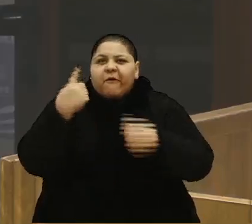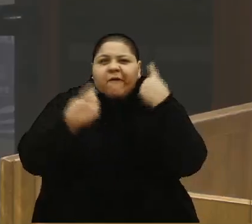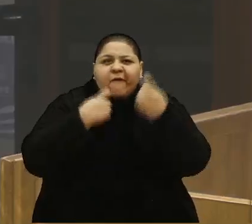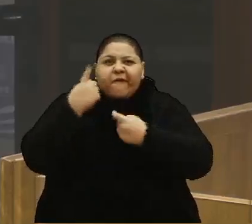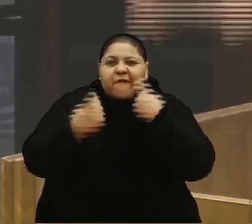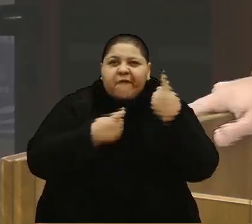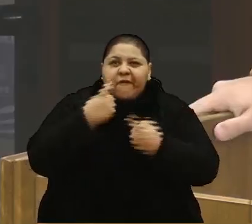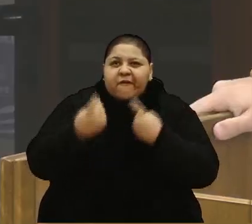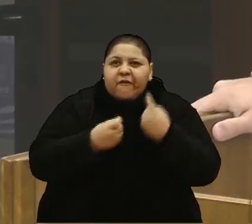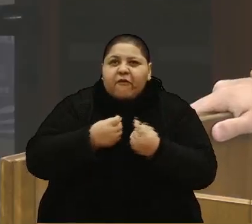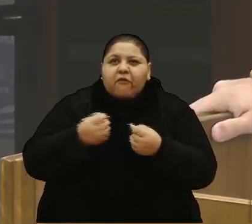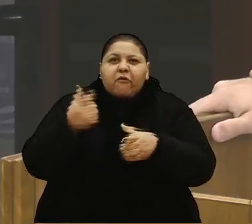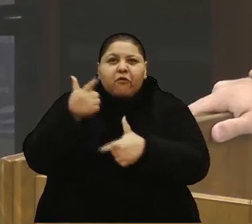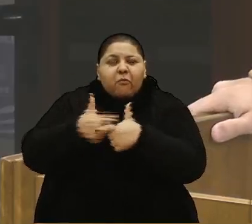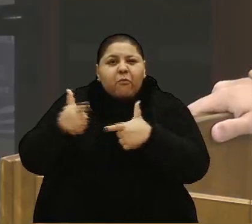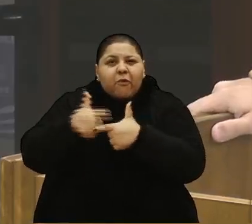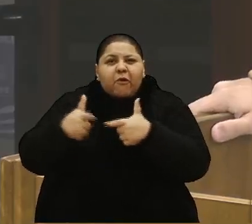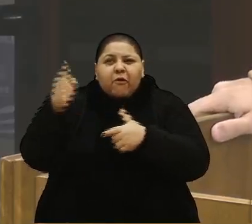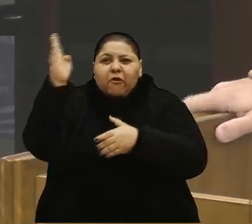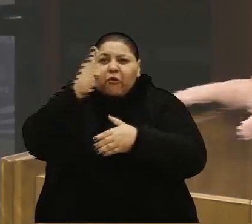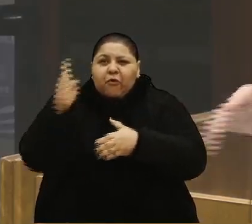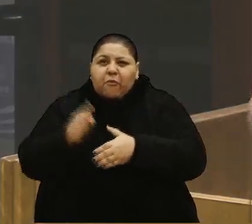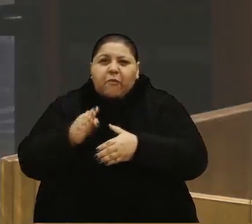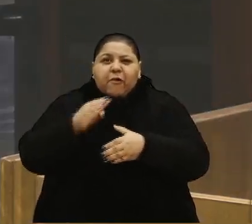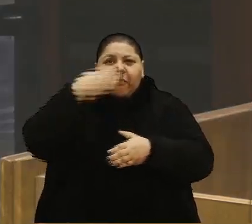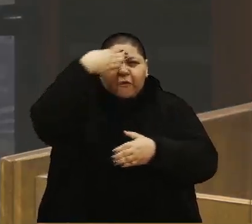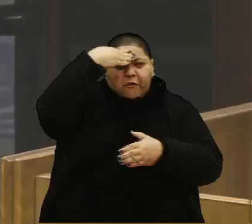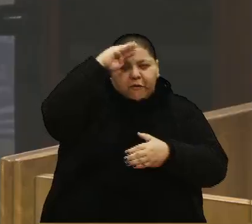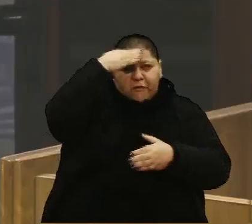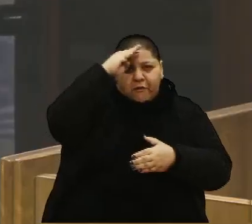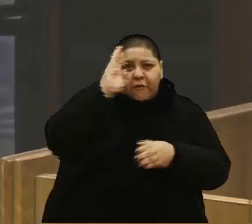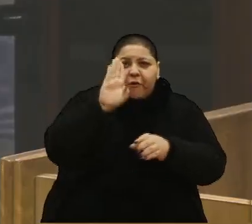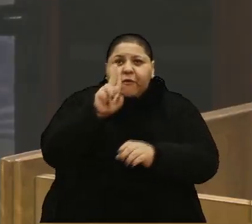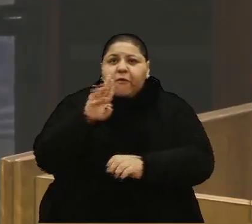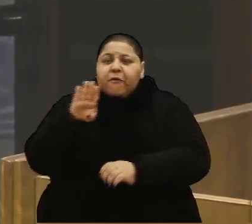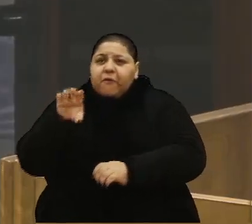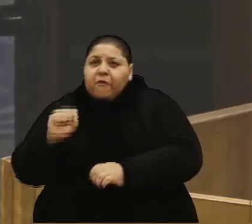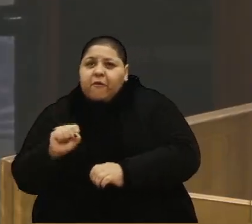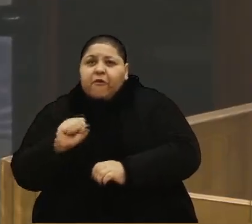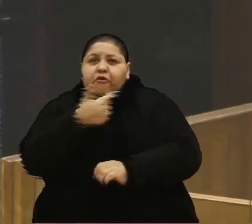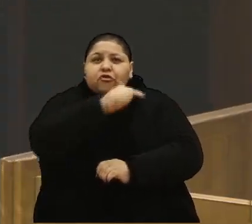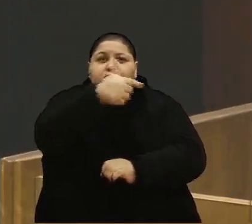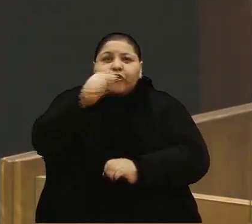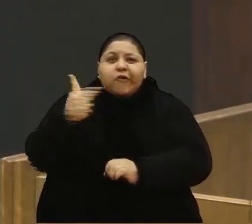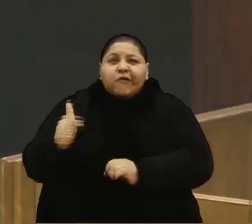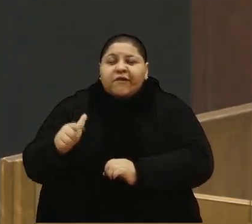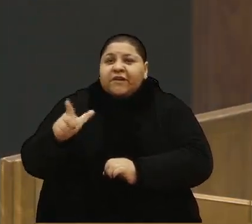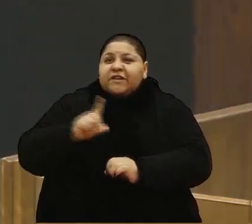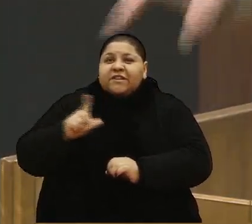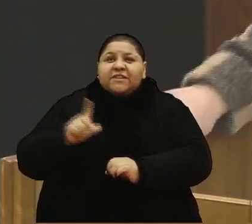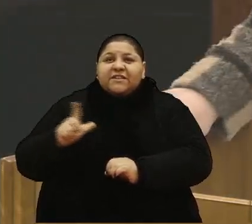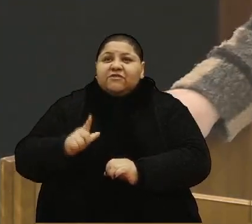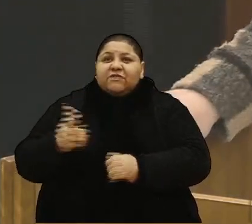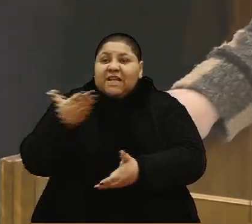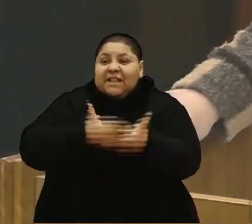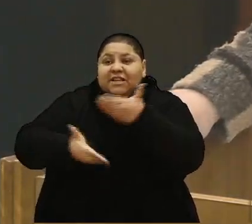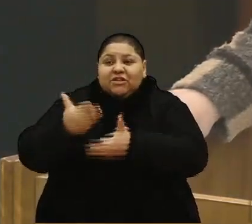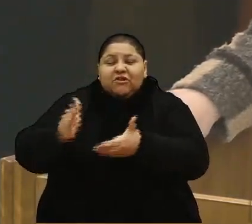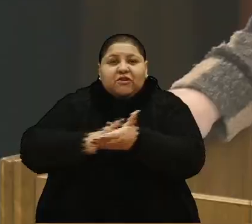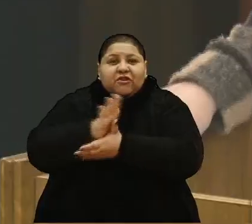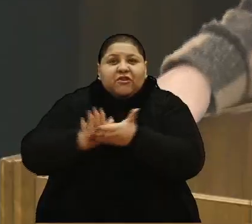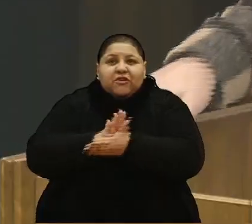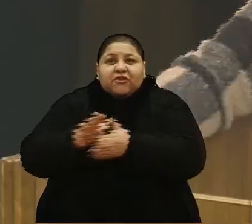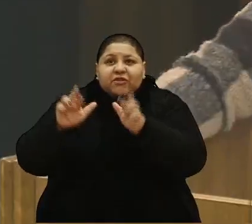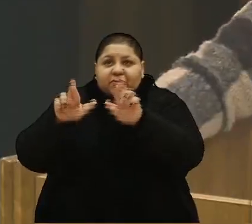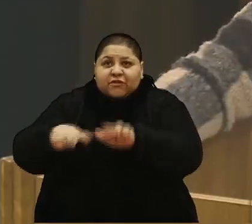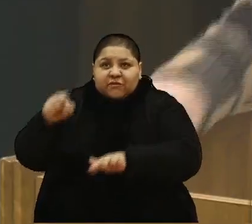um conluio do Brasil com Cuba? Será que quem está na UBS do Arcobaleno, do Esplanada do Cruzeiro, que não tem ficha para ninguém, da Zona